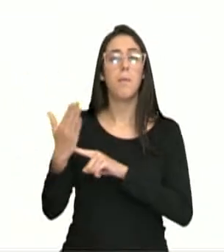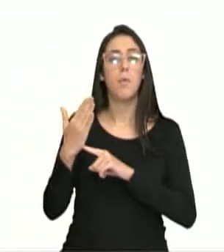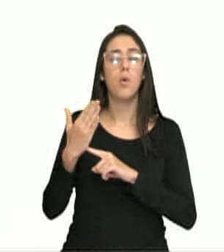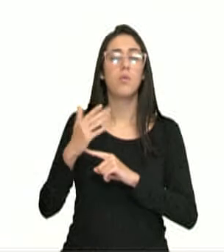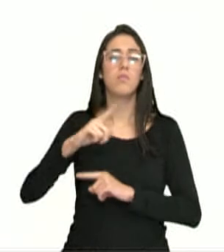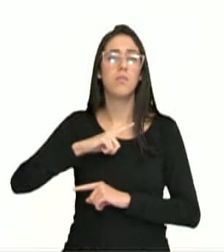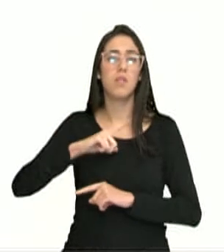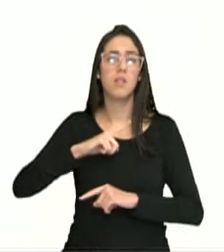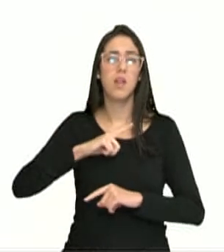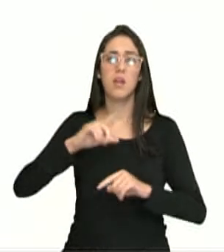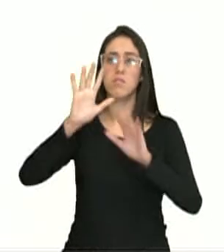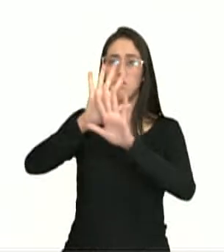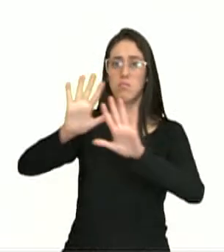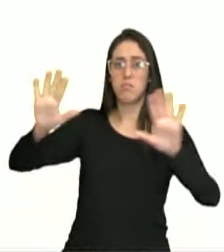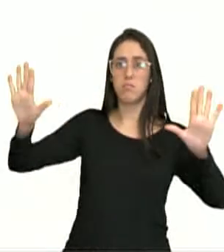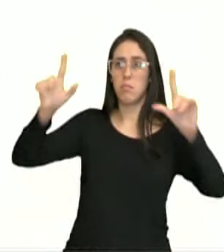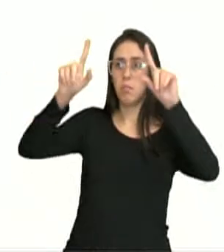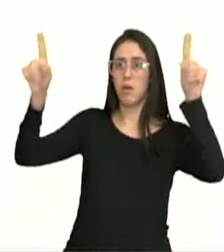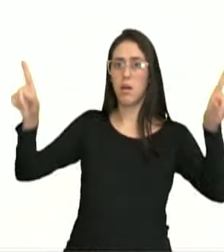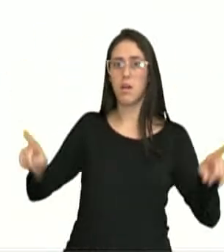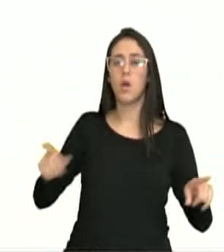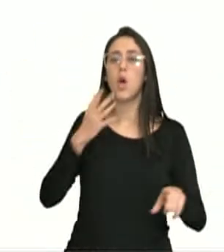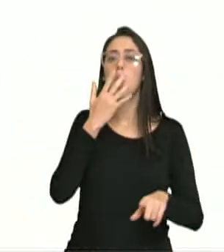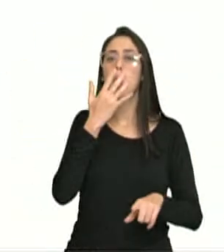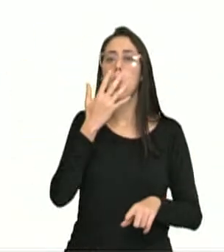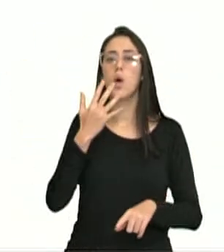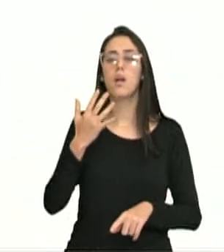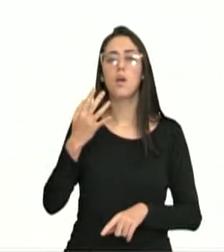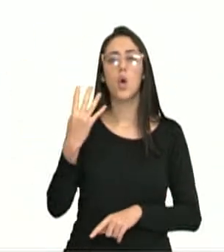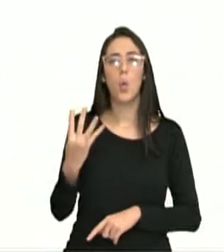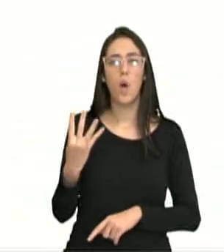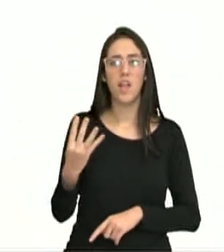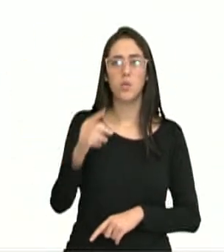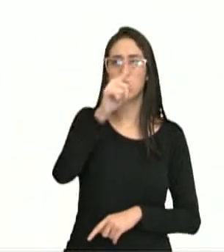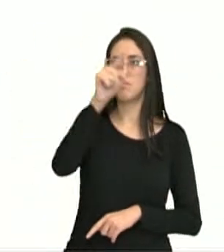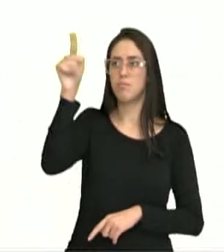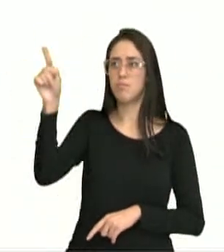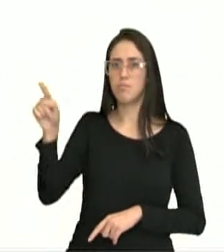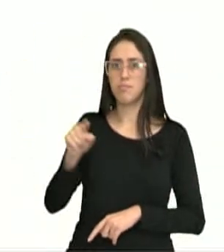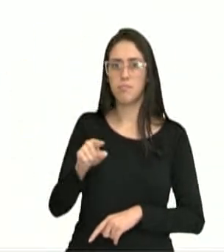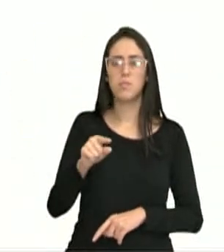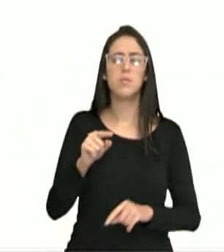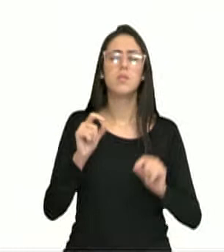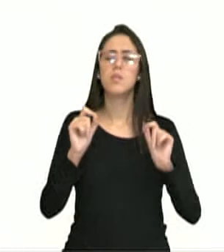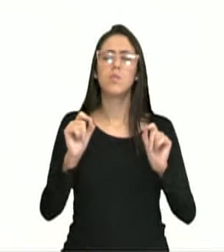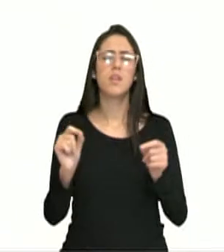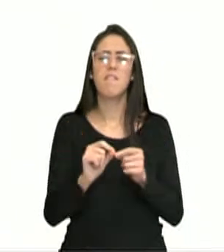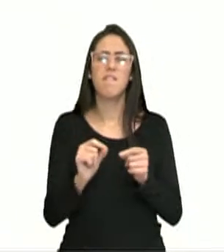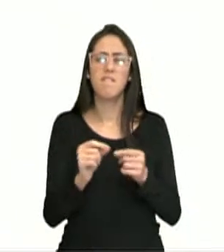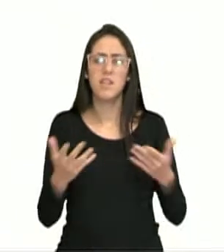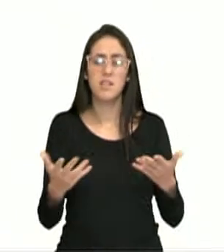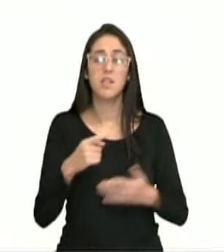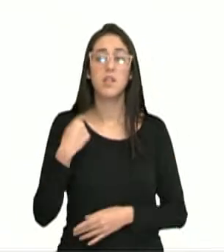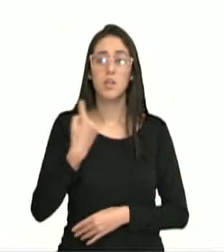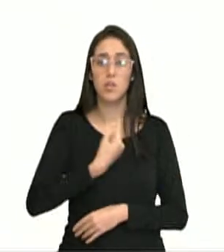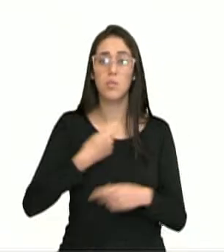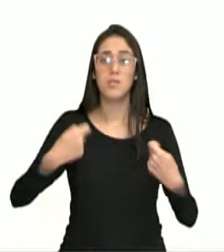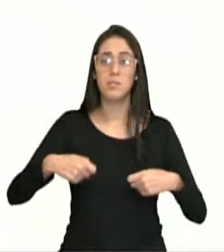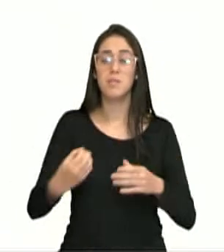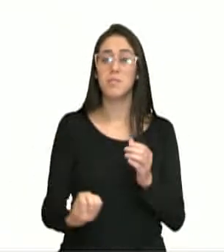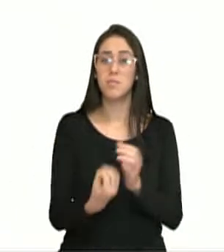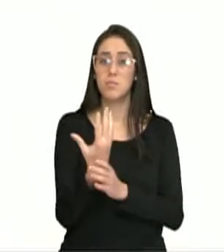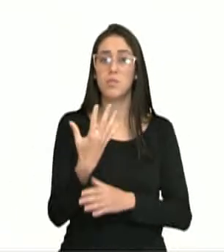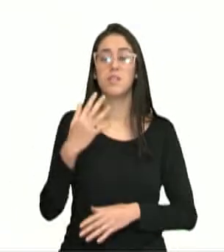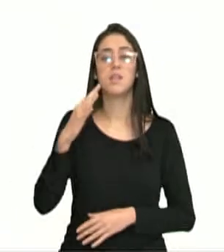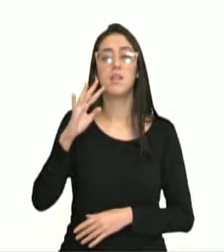um painel com esses 4 pontos coloridos. O que ele quer que a gente faça? Que a gente construa uma matriz 4